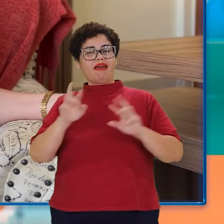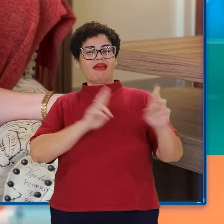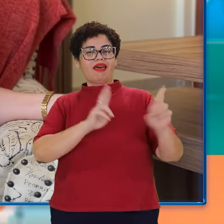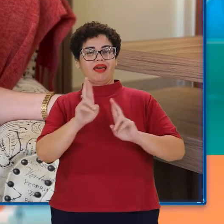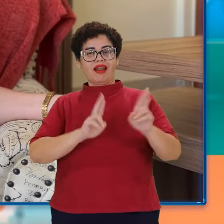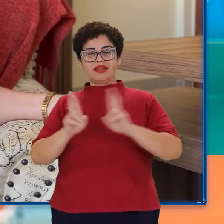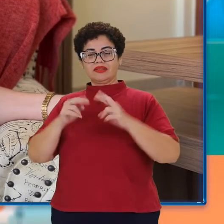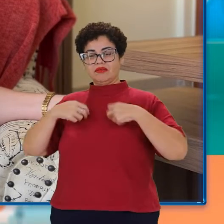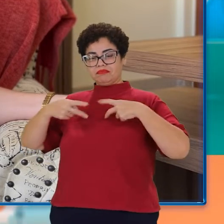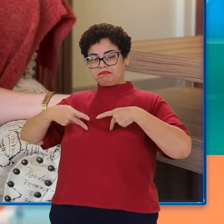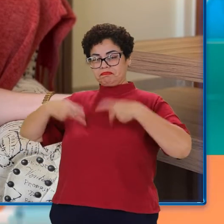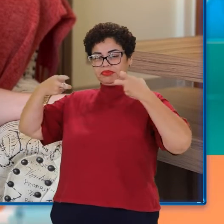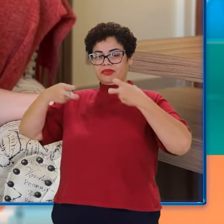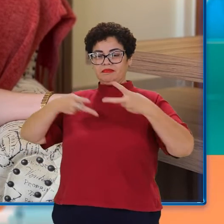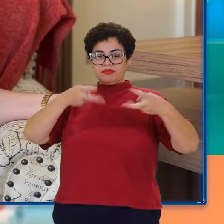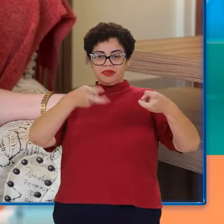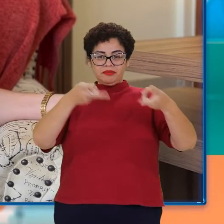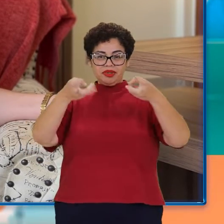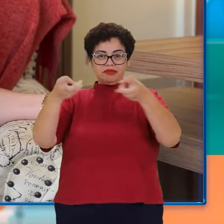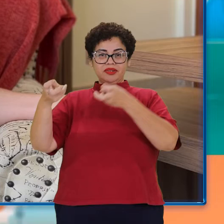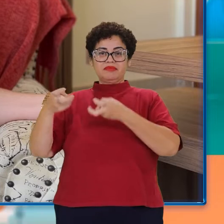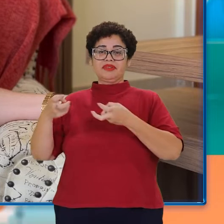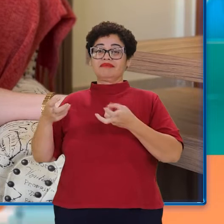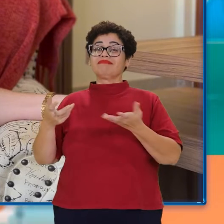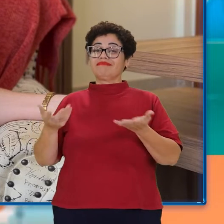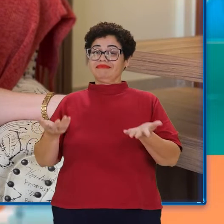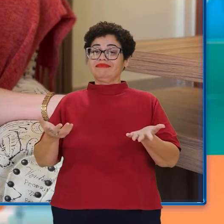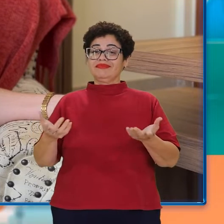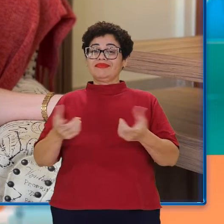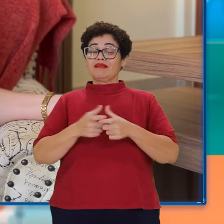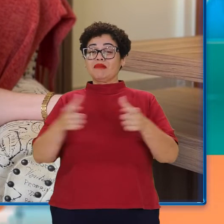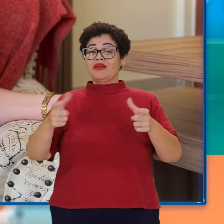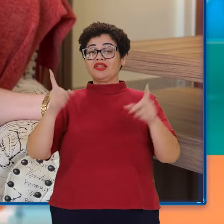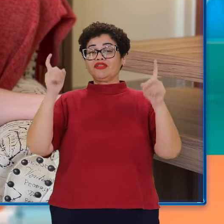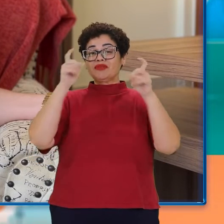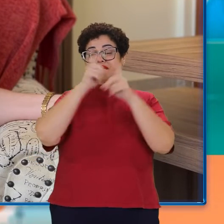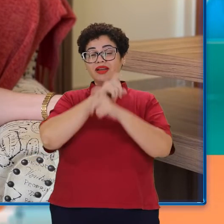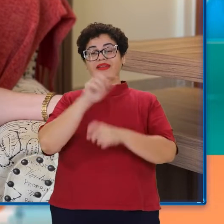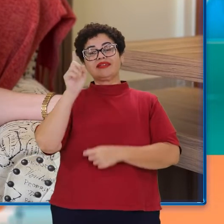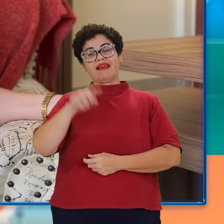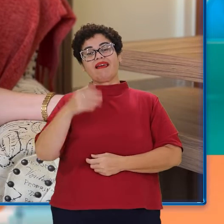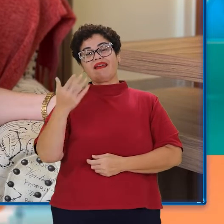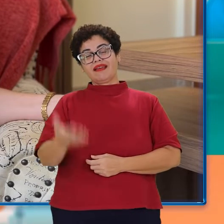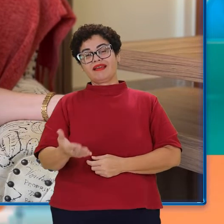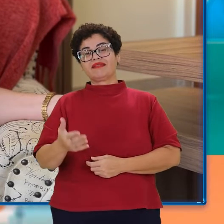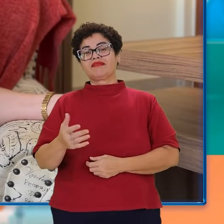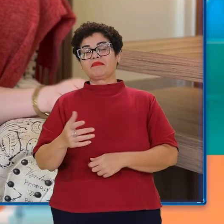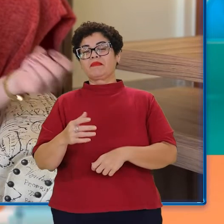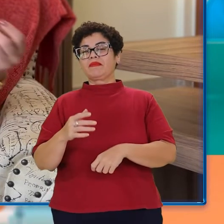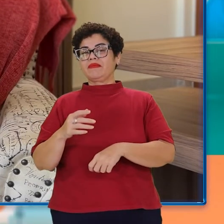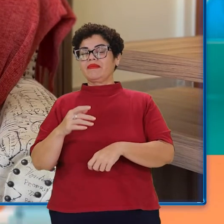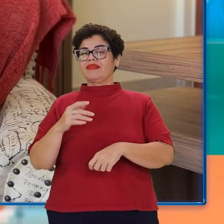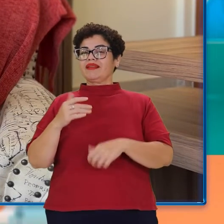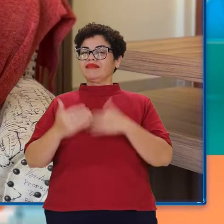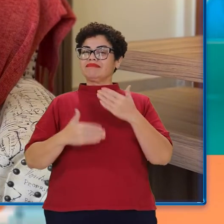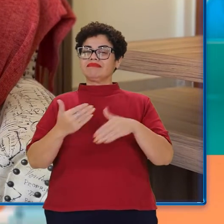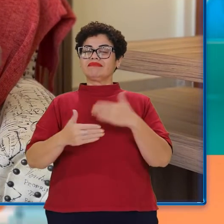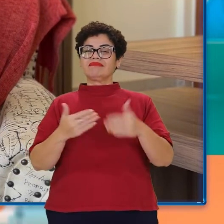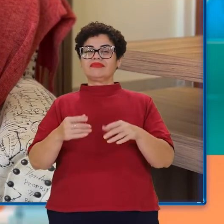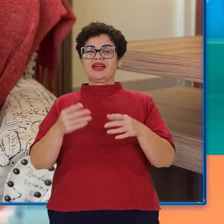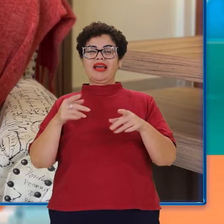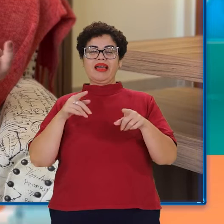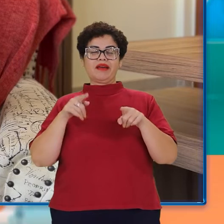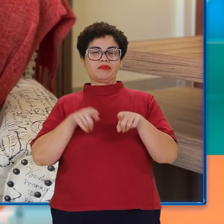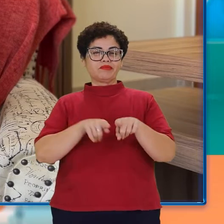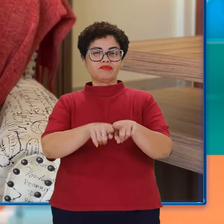Então, é nessa relação que eu vou me perceber. Então, a grande dificuldade é justamente esse movimento que